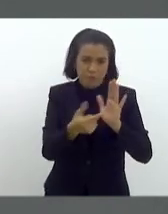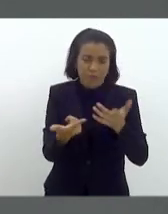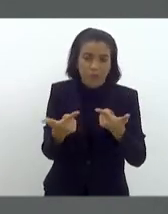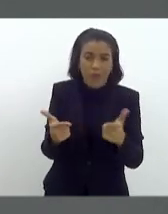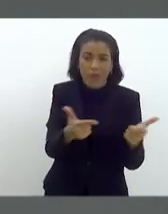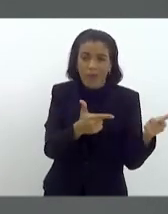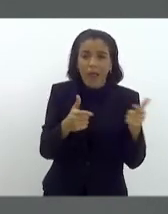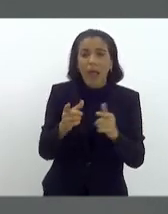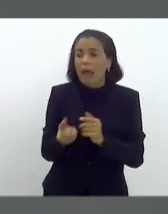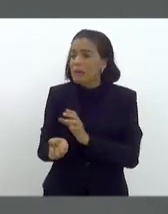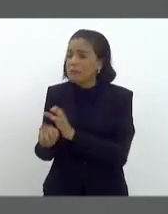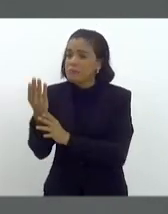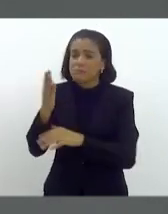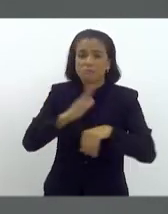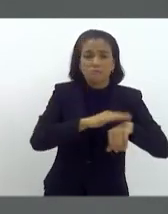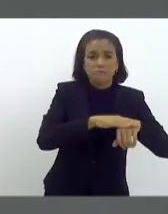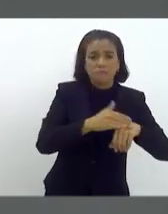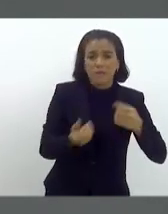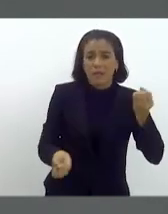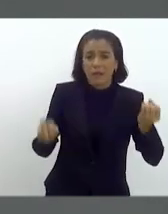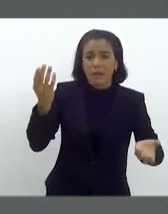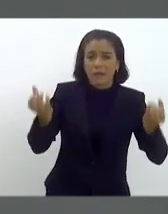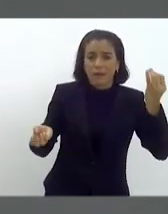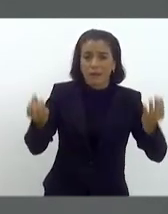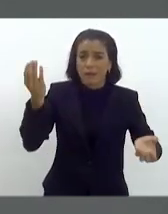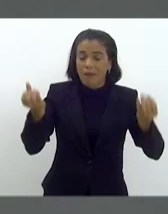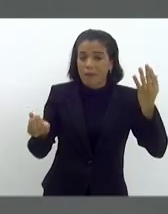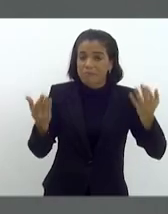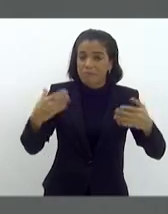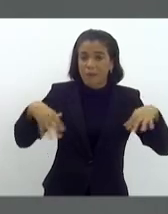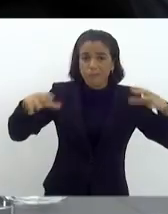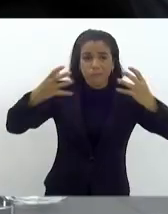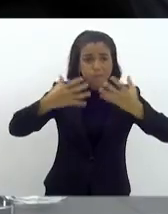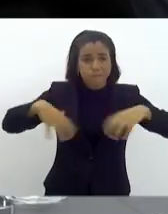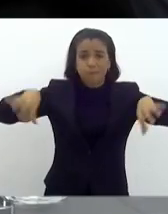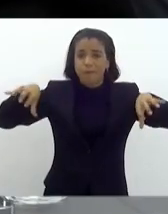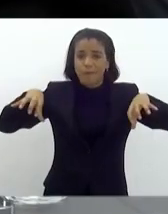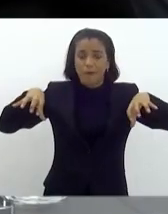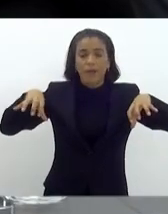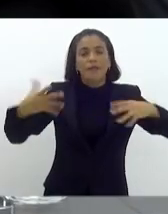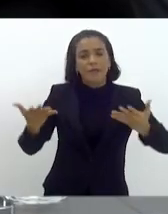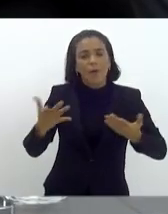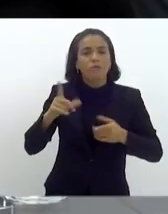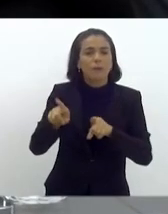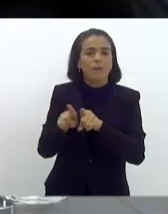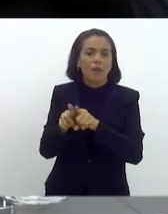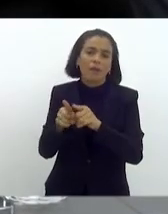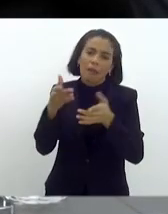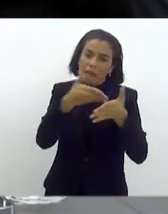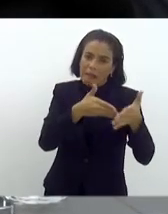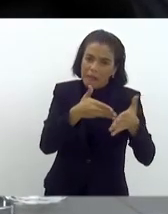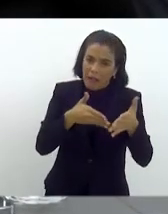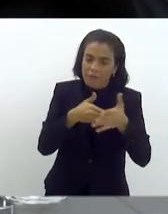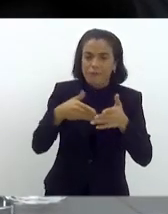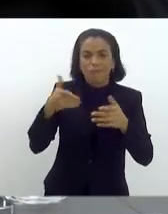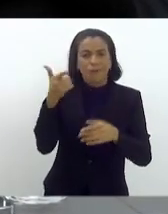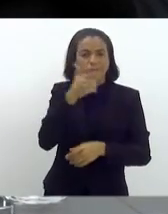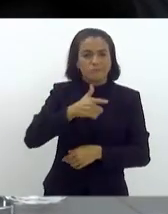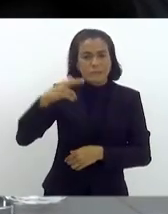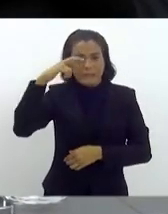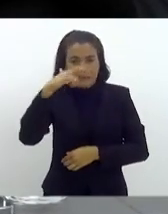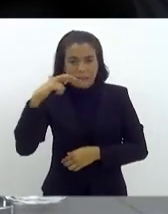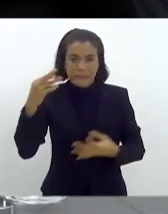cada um cria o seu sistema e eles funcionam como grande Ilhas e isso tudo gera também um déficit a investigação então